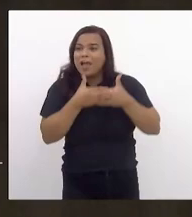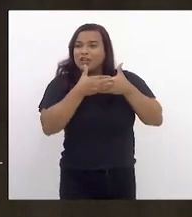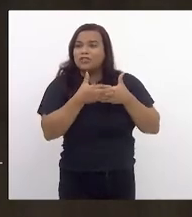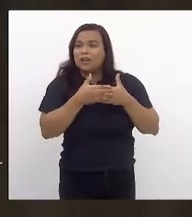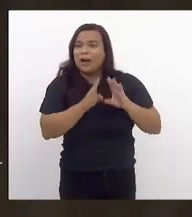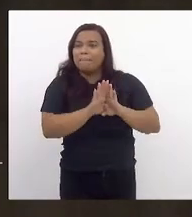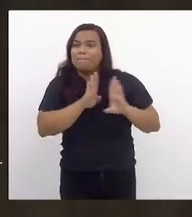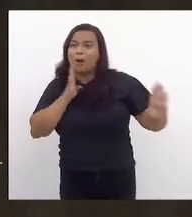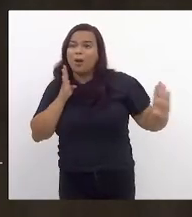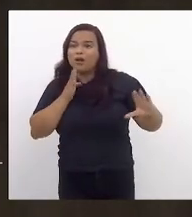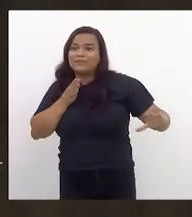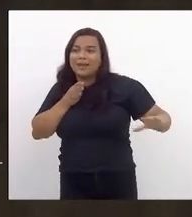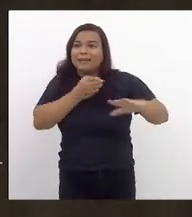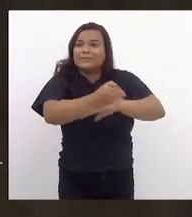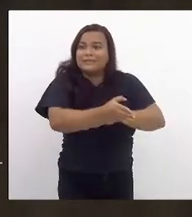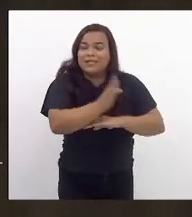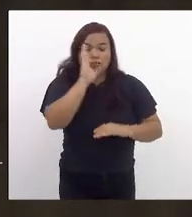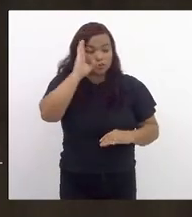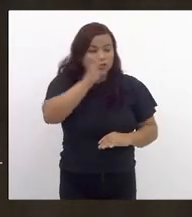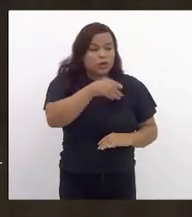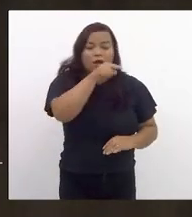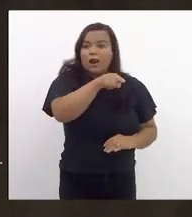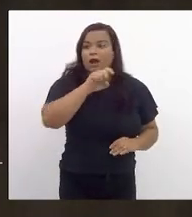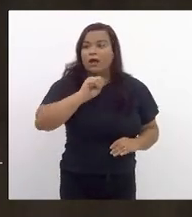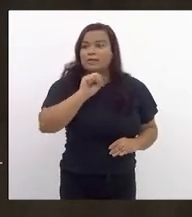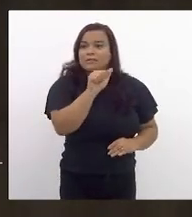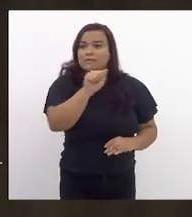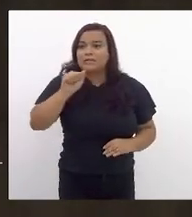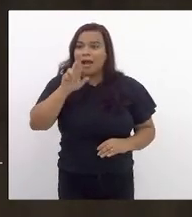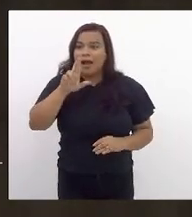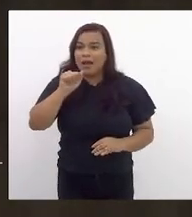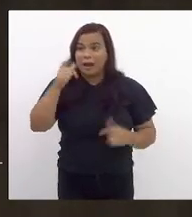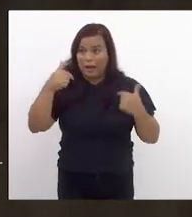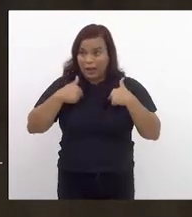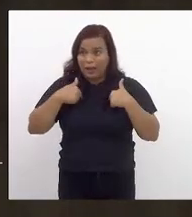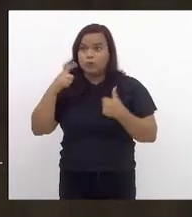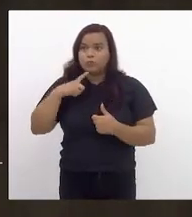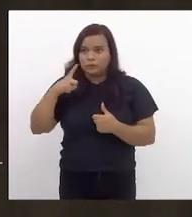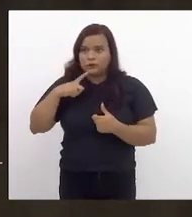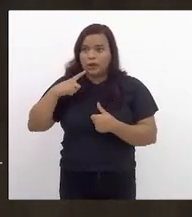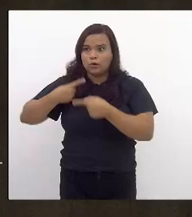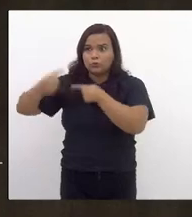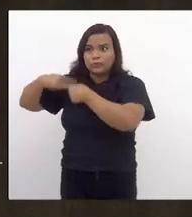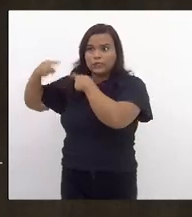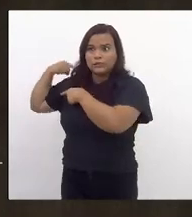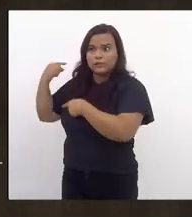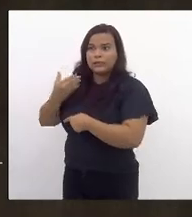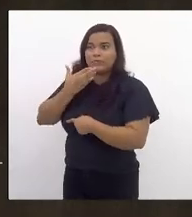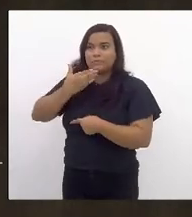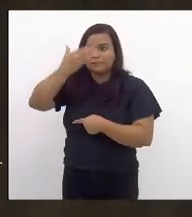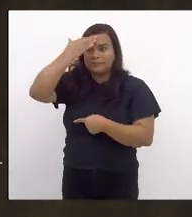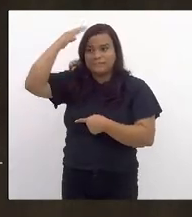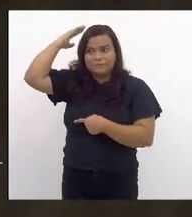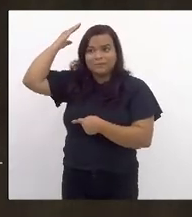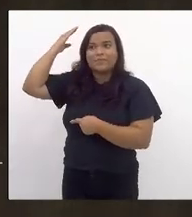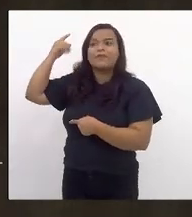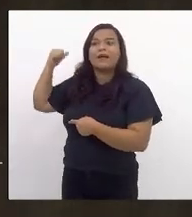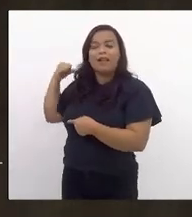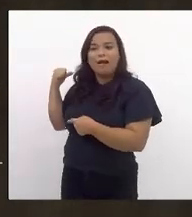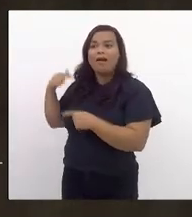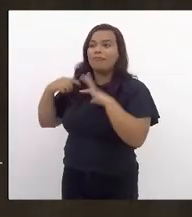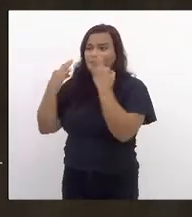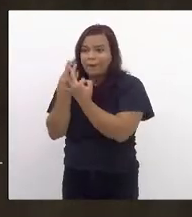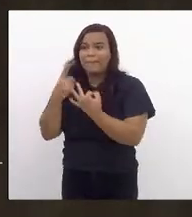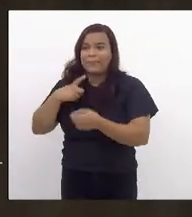à região do Saara. Eu sou descendente de libaneses, minha família tem comerciante na região do Saara. Meu